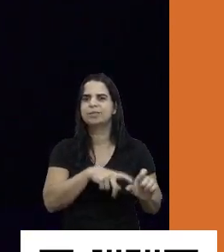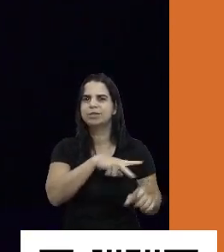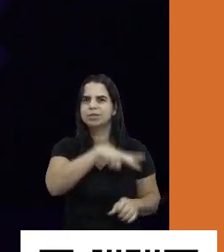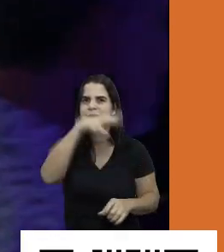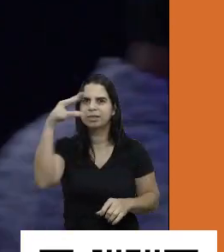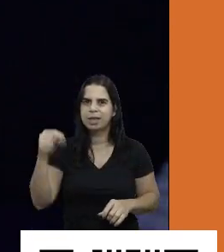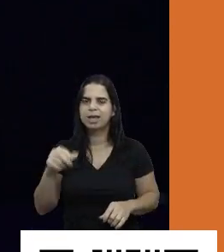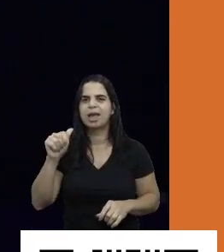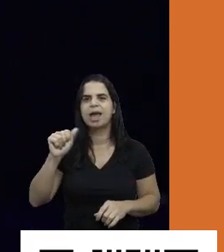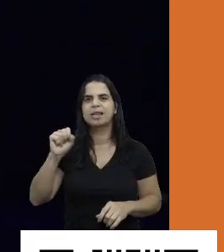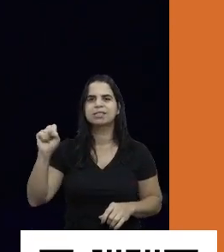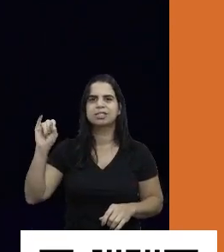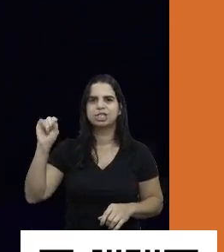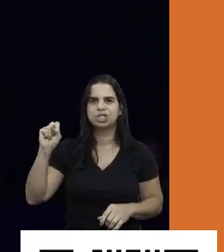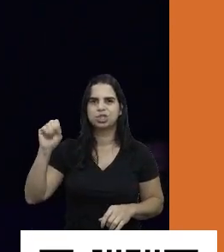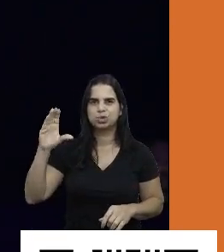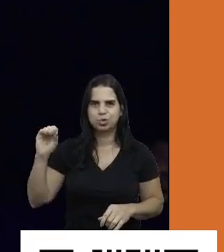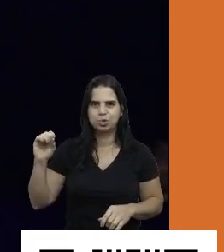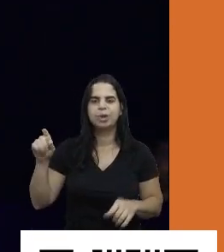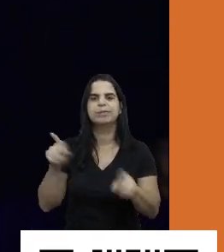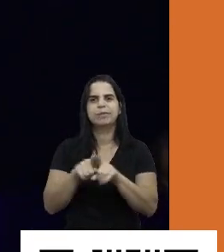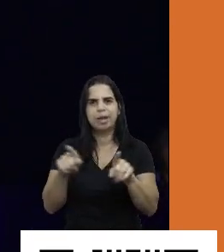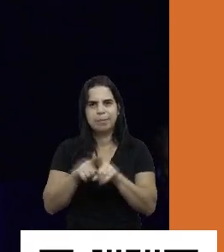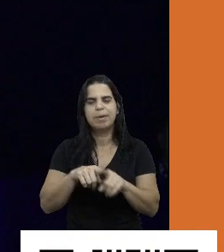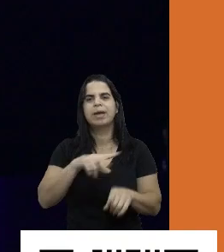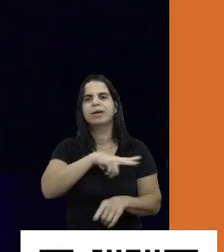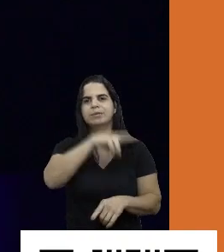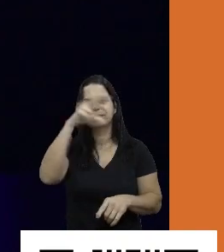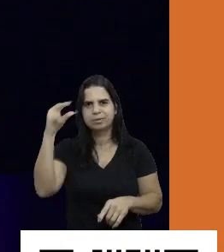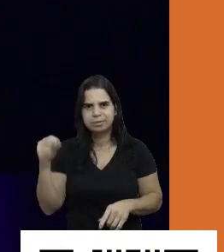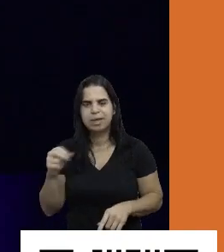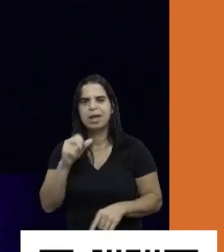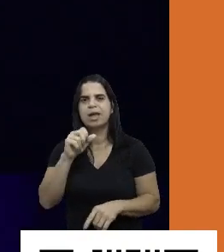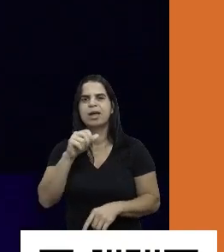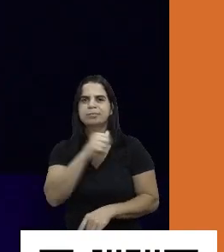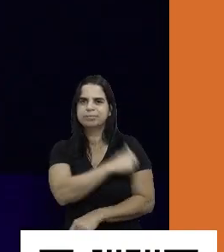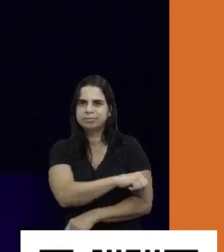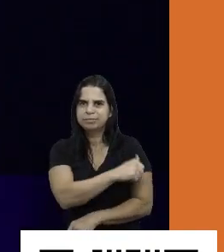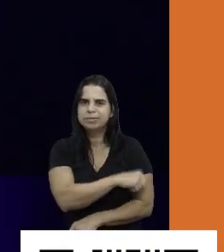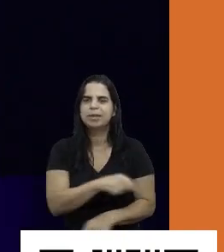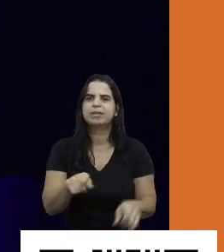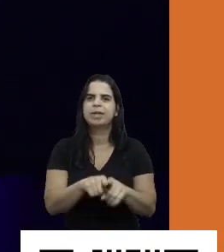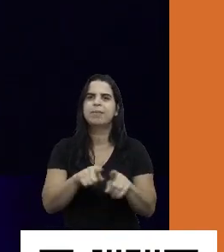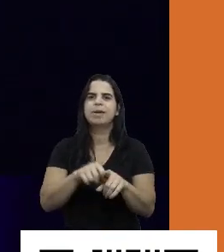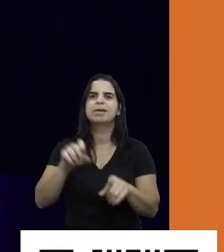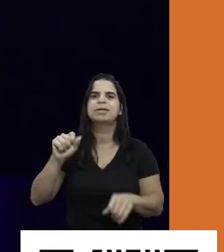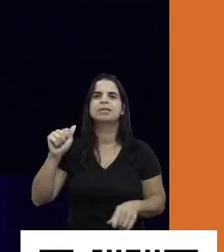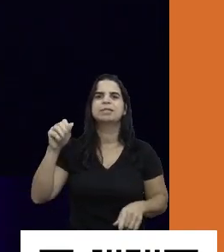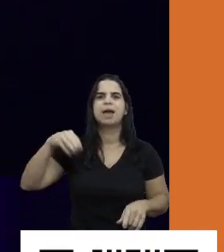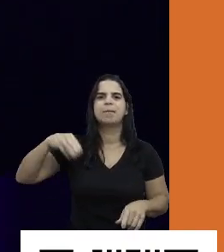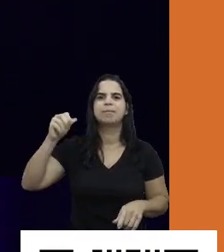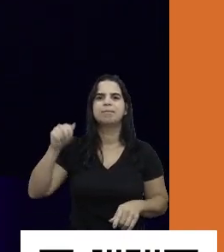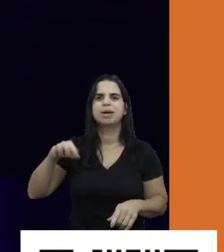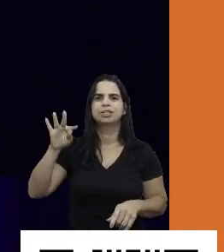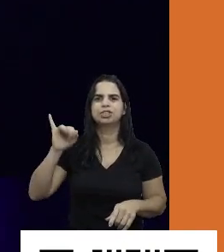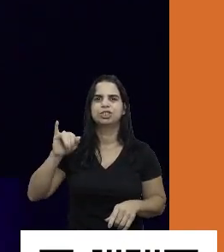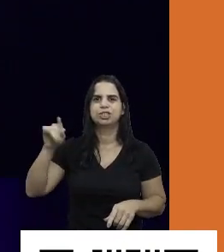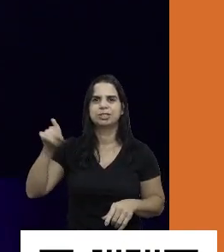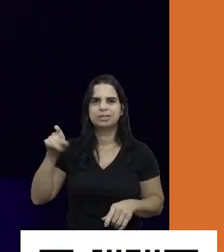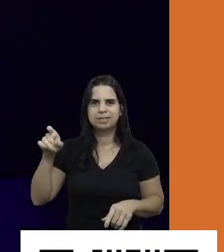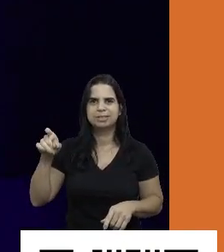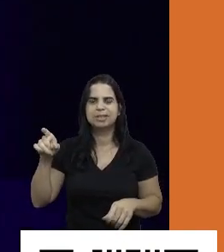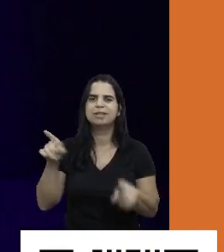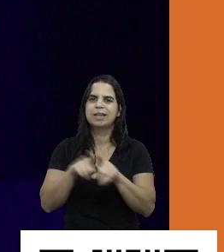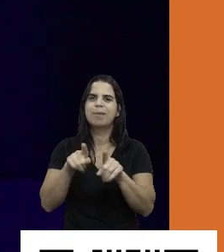não pode deixar claro de falar também sobre a parceria que o Senac RJ também tá com a semantix ali no meu cursinho ali que eu tô ali bonito